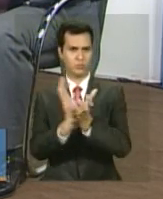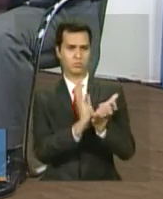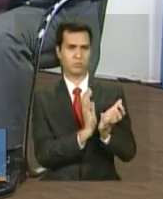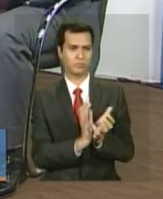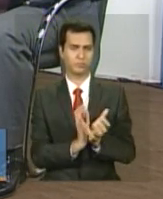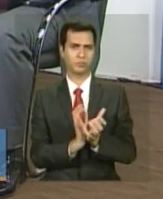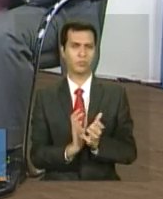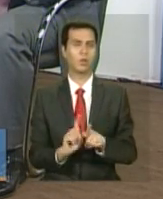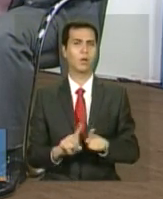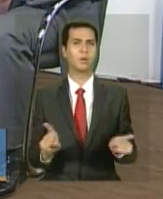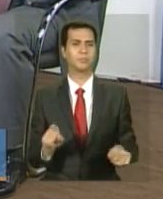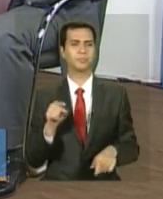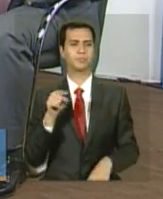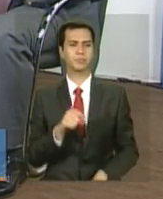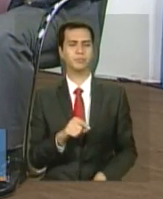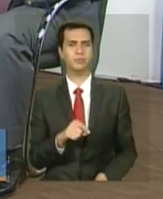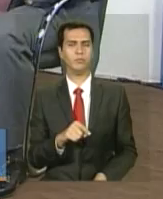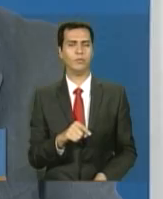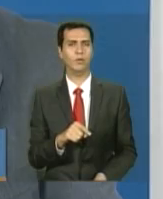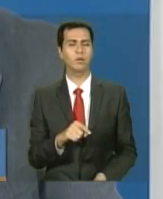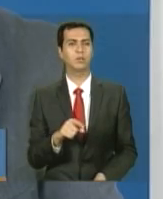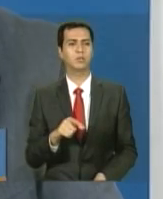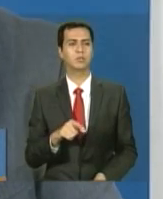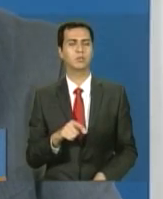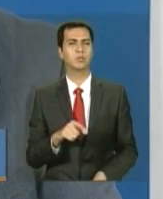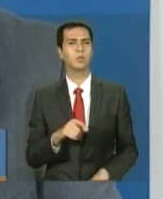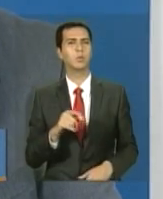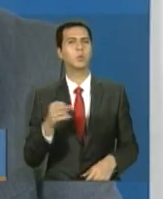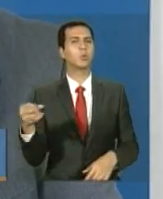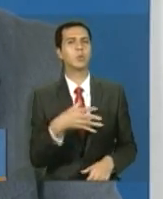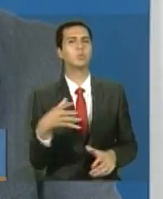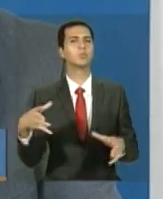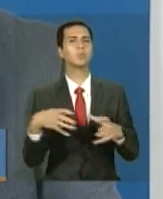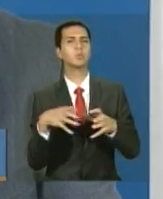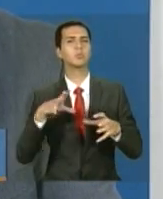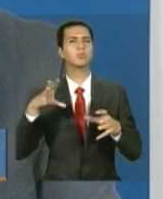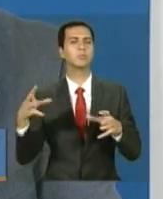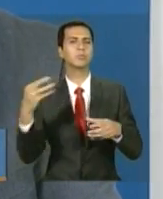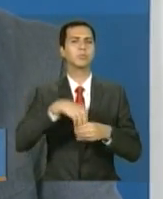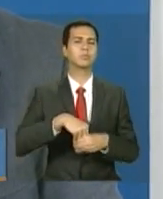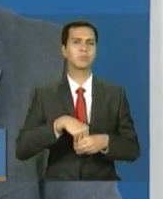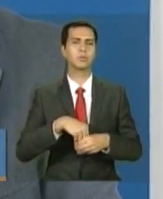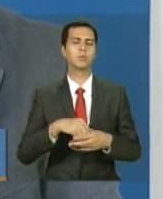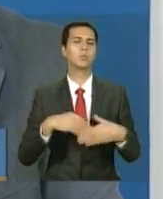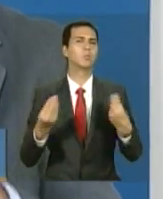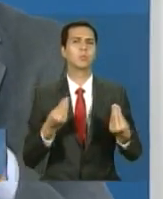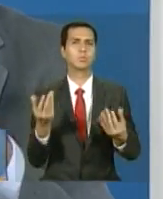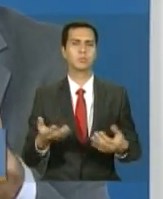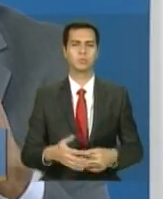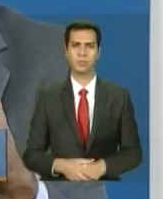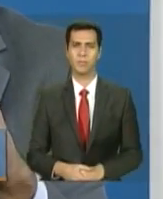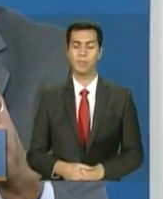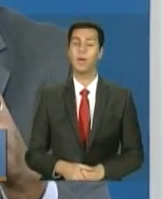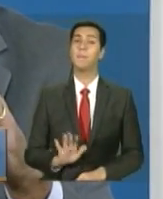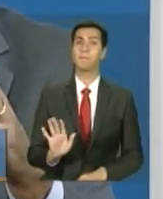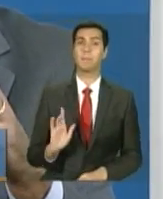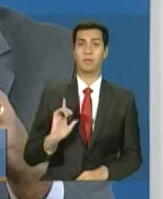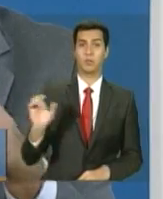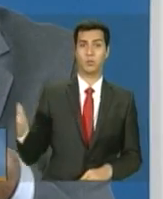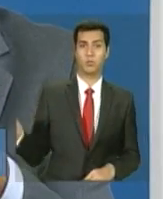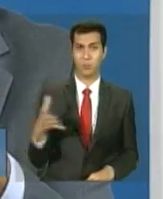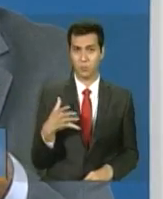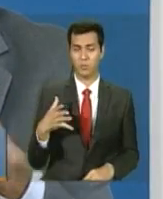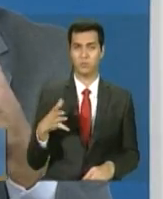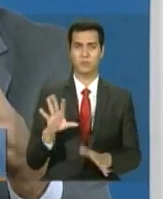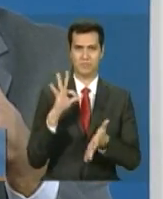etiv de foi a nova versão do cadastro começa a ser implantada no início desse ano e tem um campo específico no